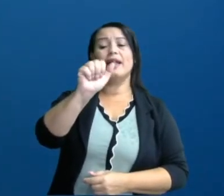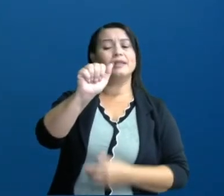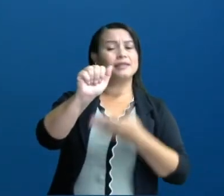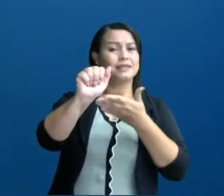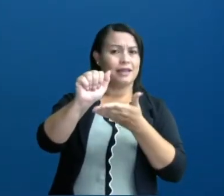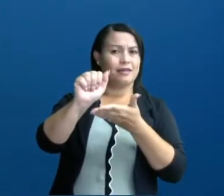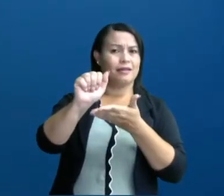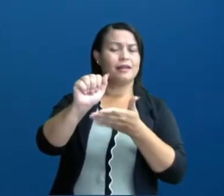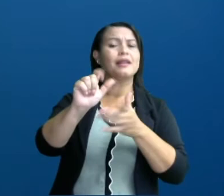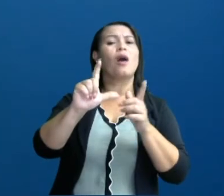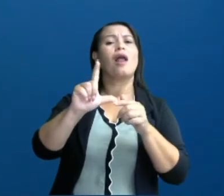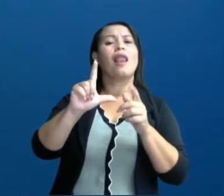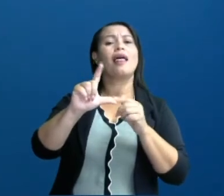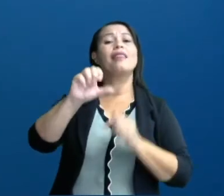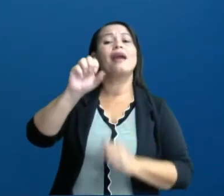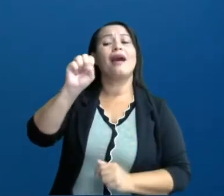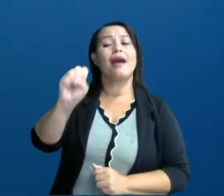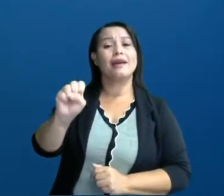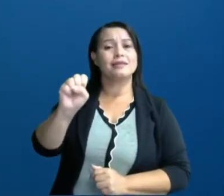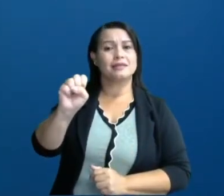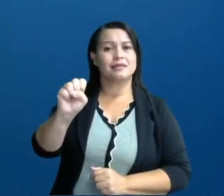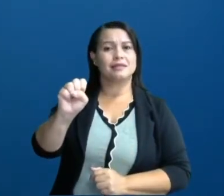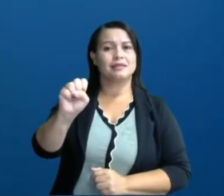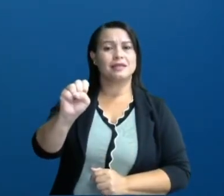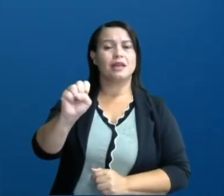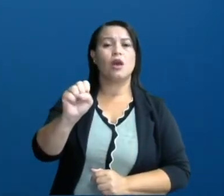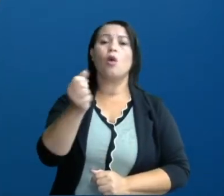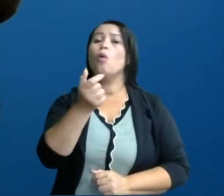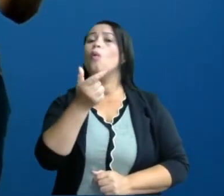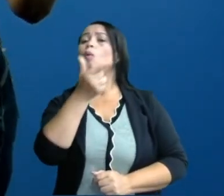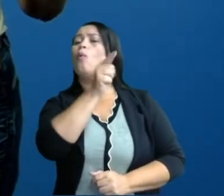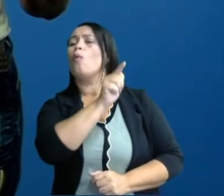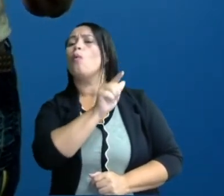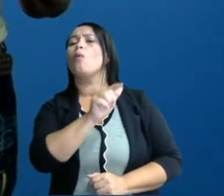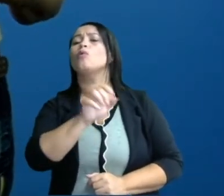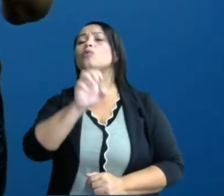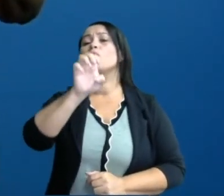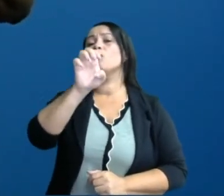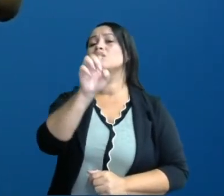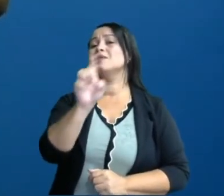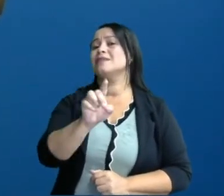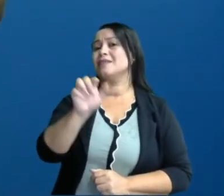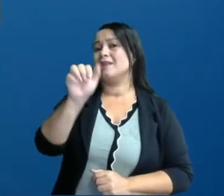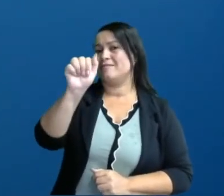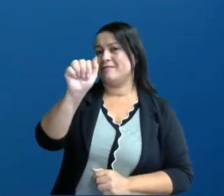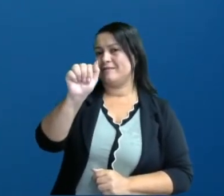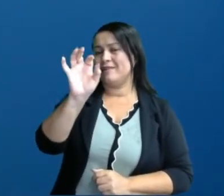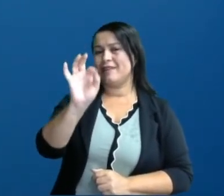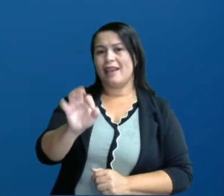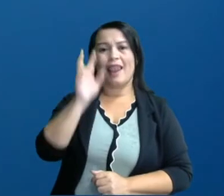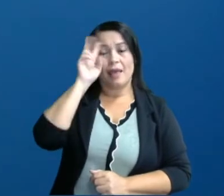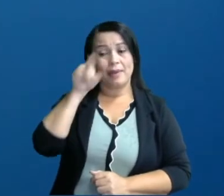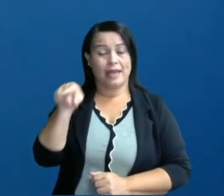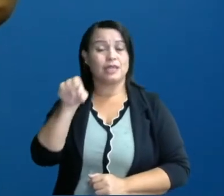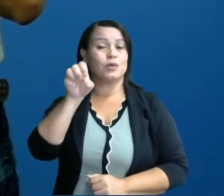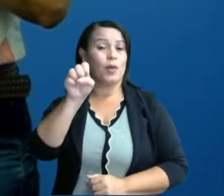escrito com S. O outro estava escrito com Z. Este está escrito com